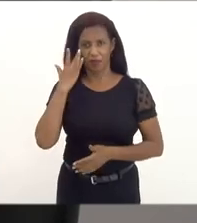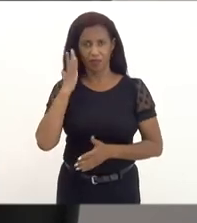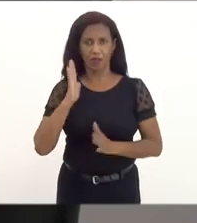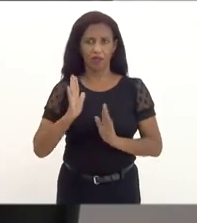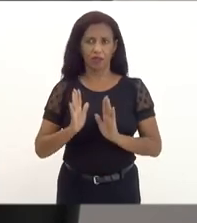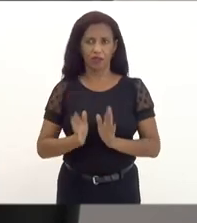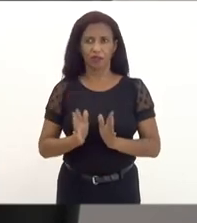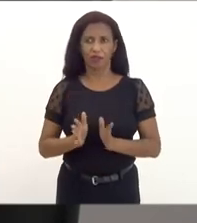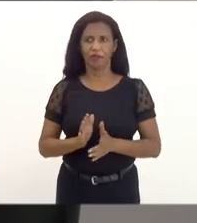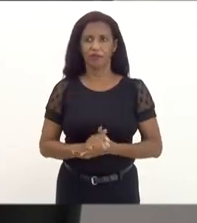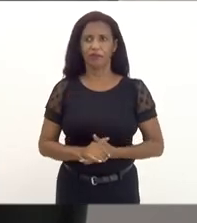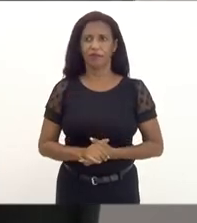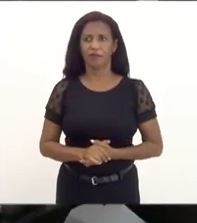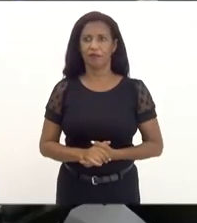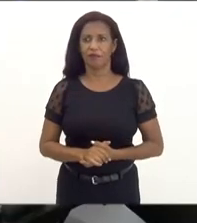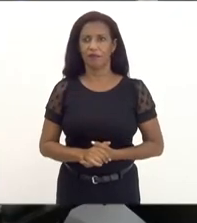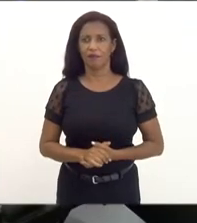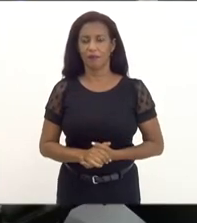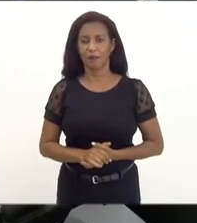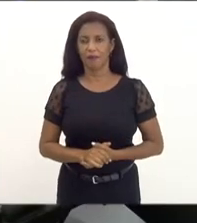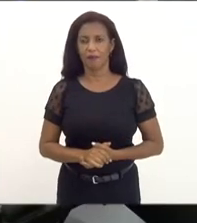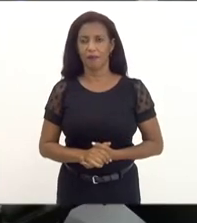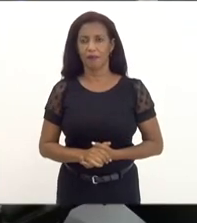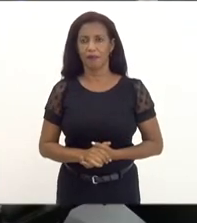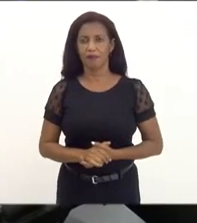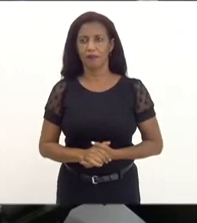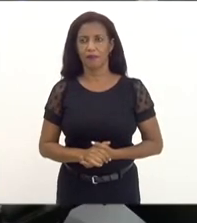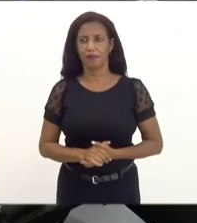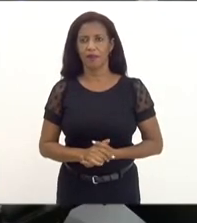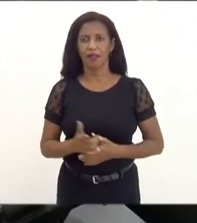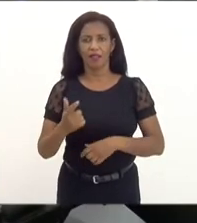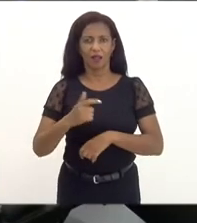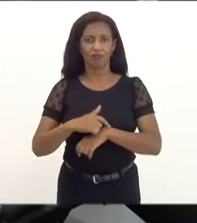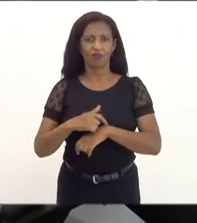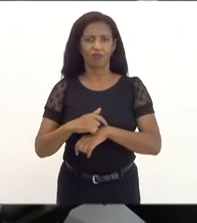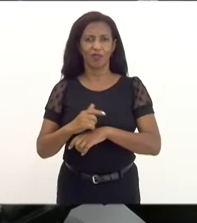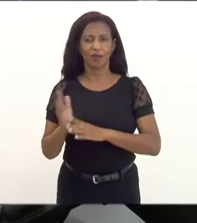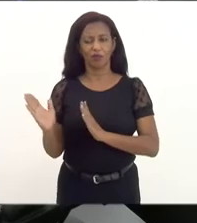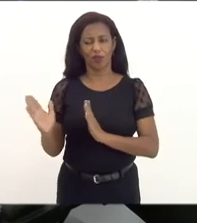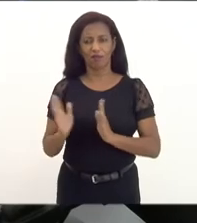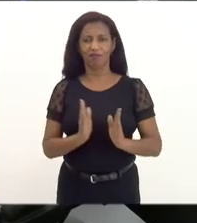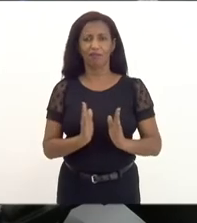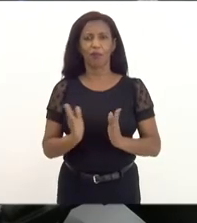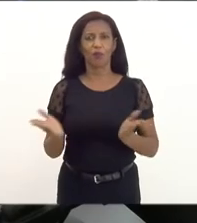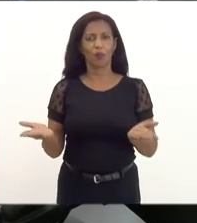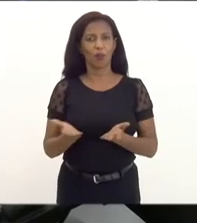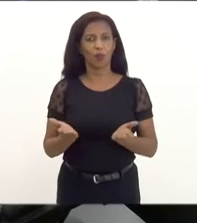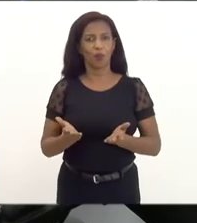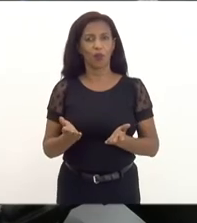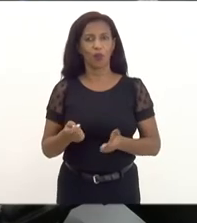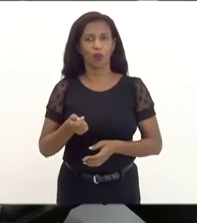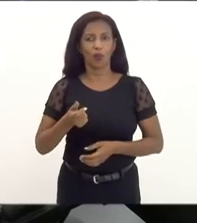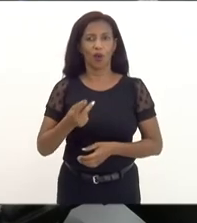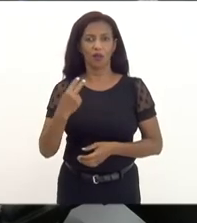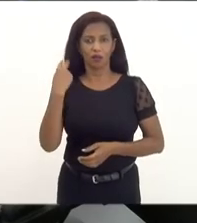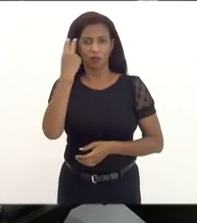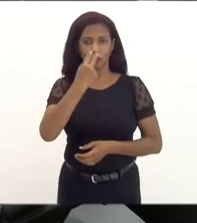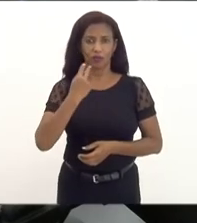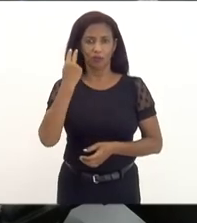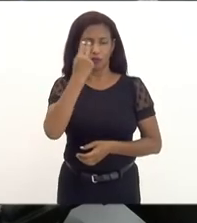já a tampa no tempo adequado suficiente por hoje né são quase duas horas